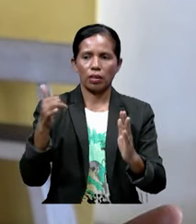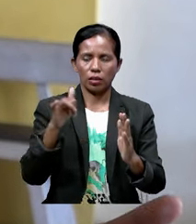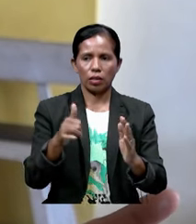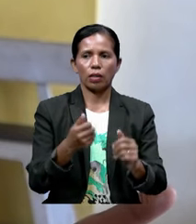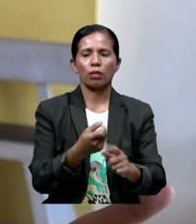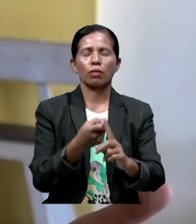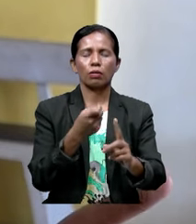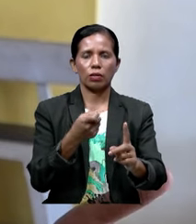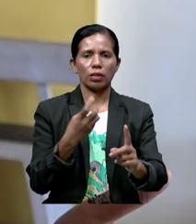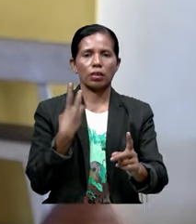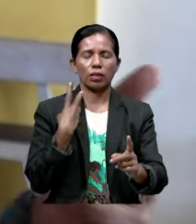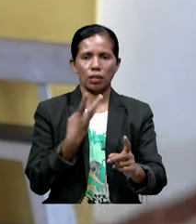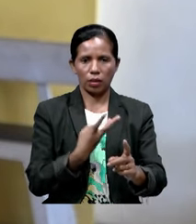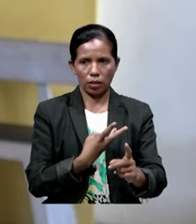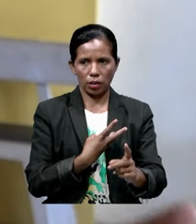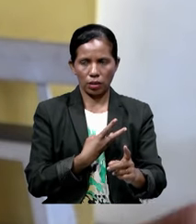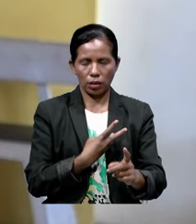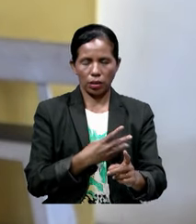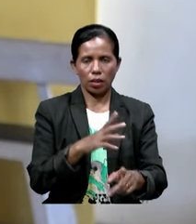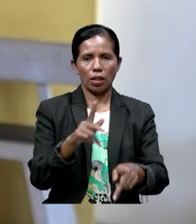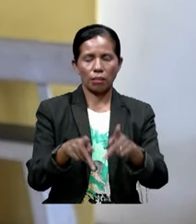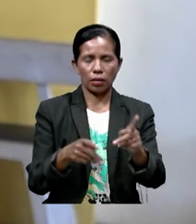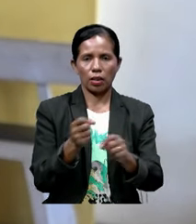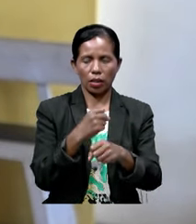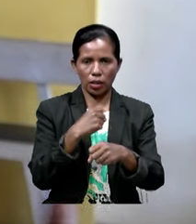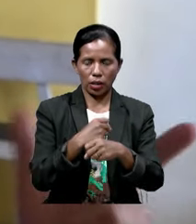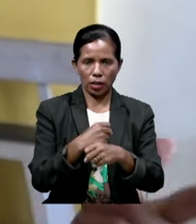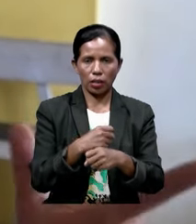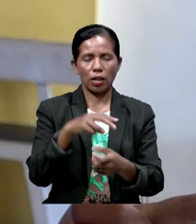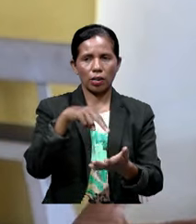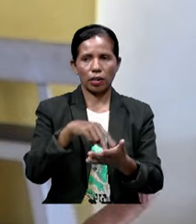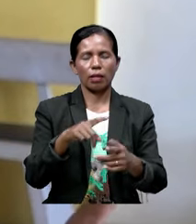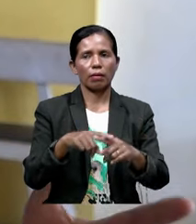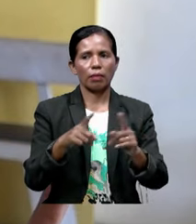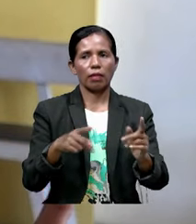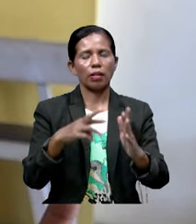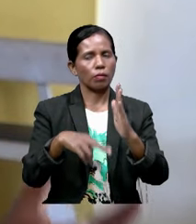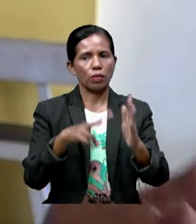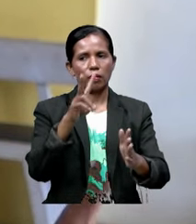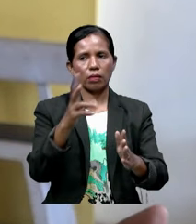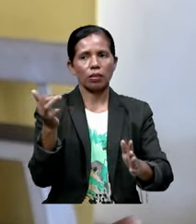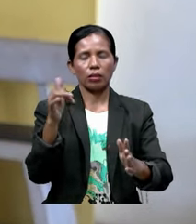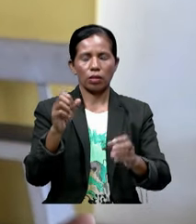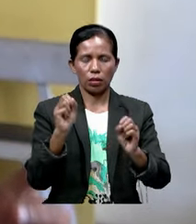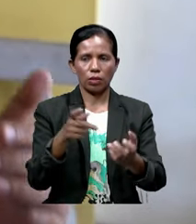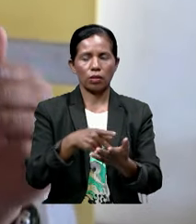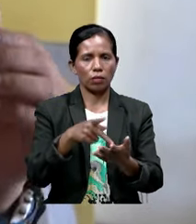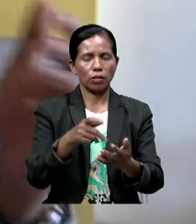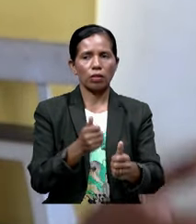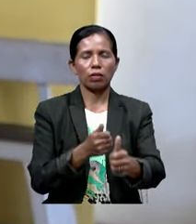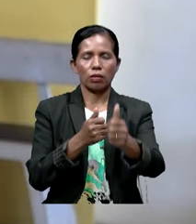kusi itania customs sira establece, migração establece, regulamento do aritmo sira tem que ser preenche. Se sira preenche